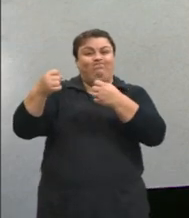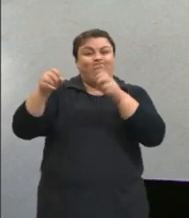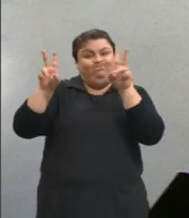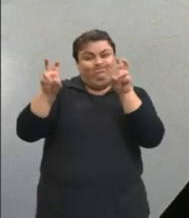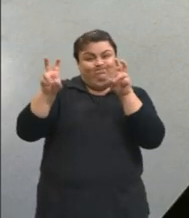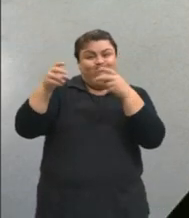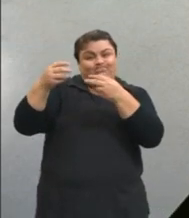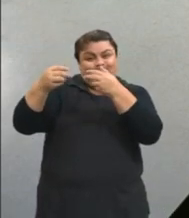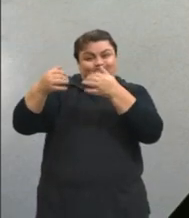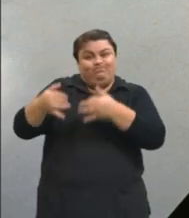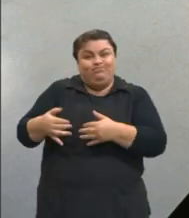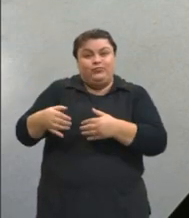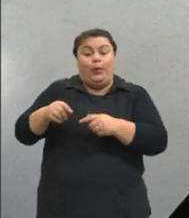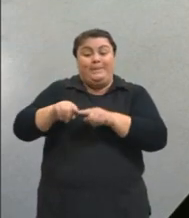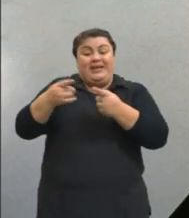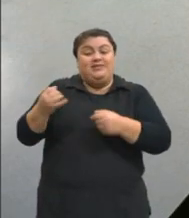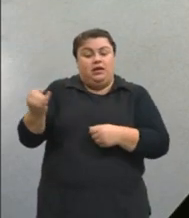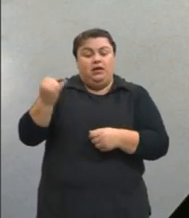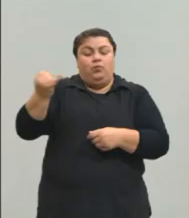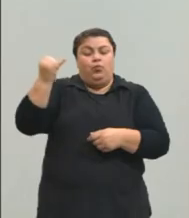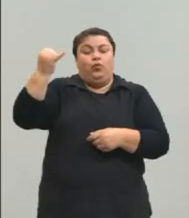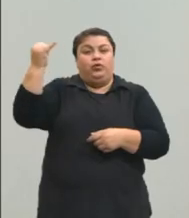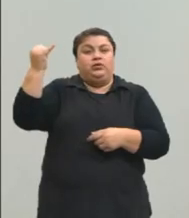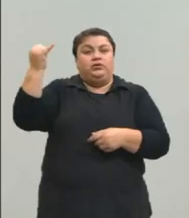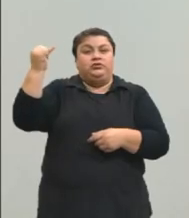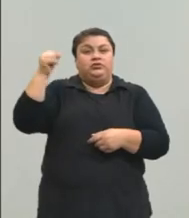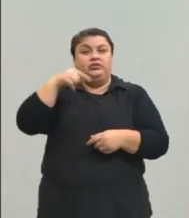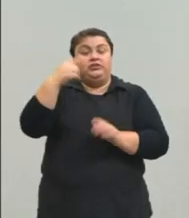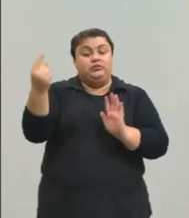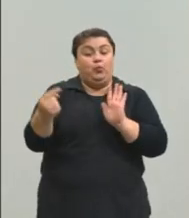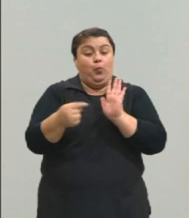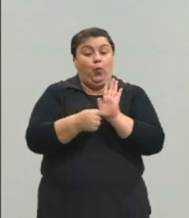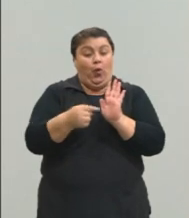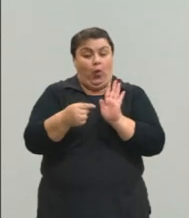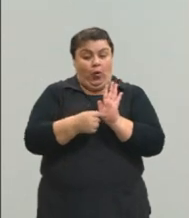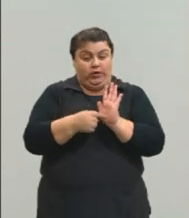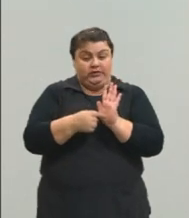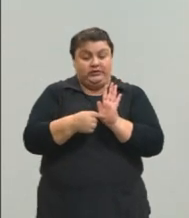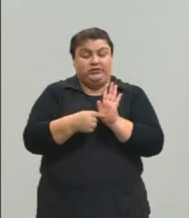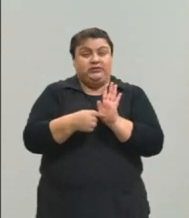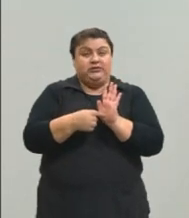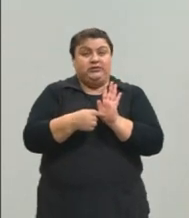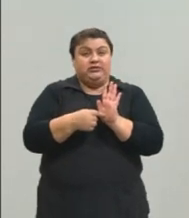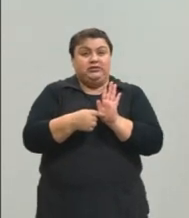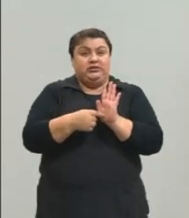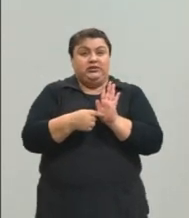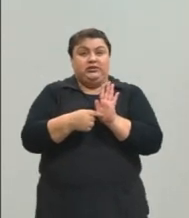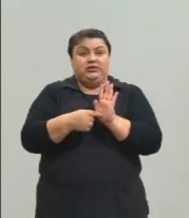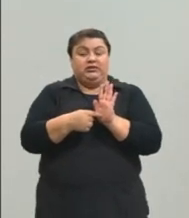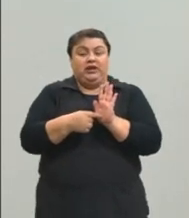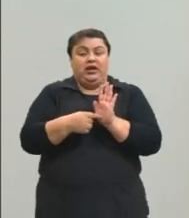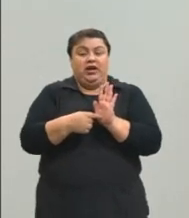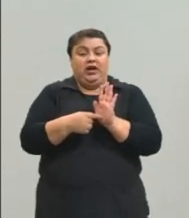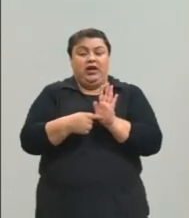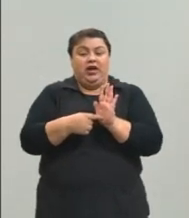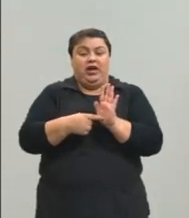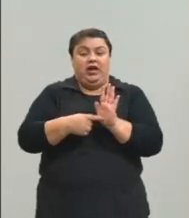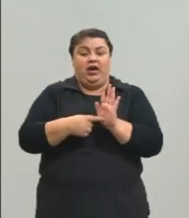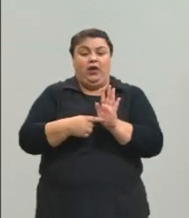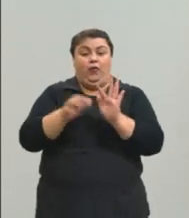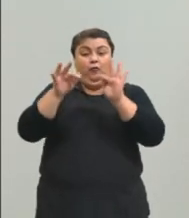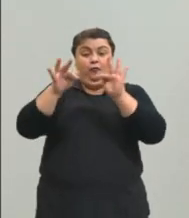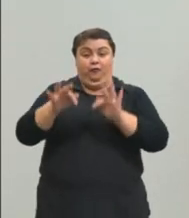É importante que o Edward Jenner, então, ele traz a questão da inoculação, da variolização, para o campo